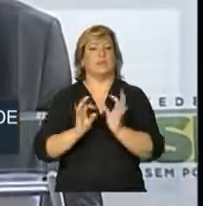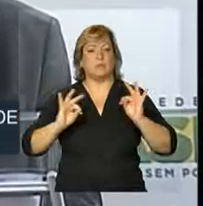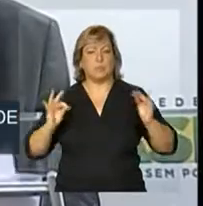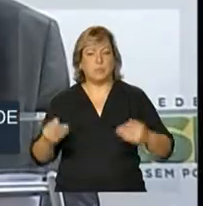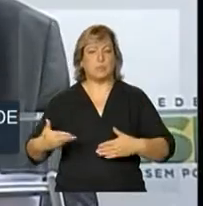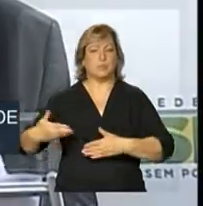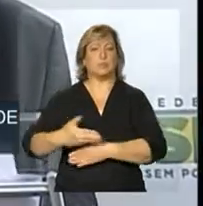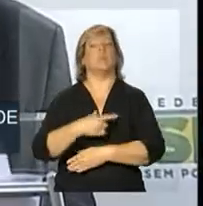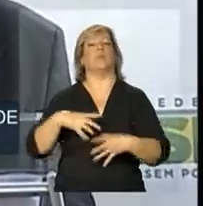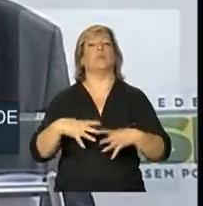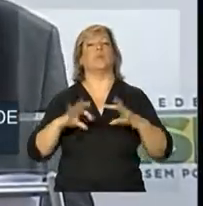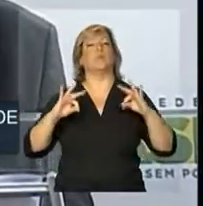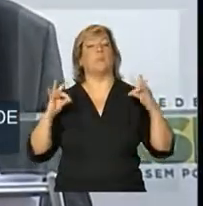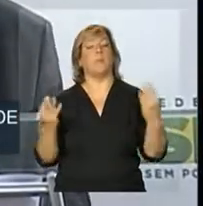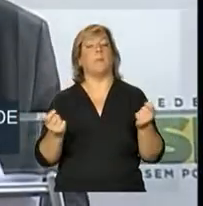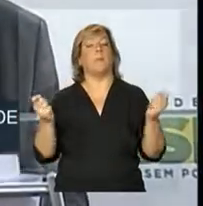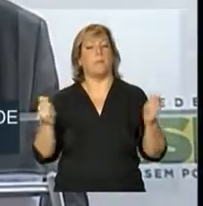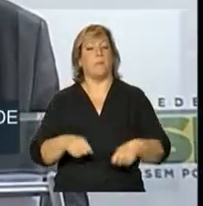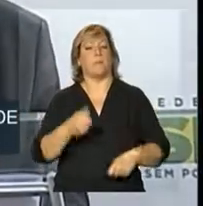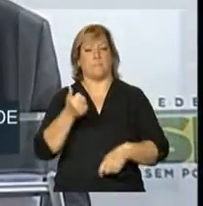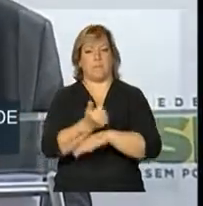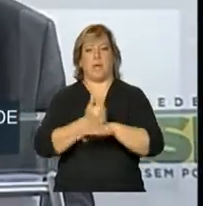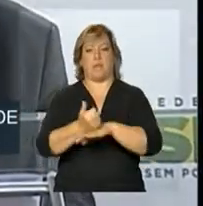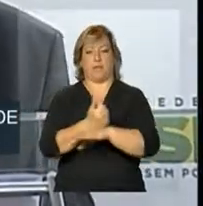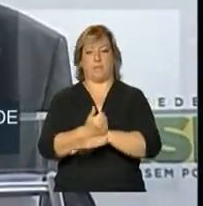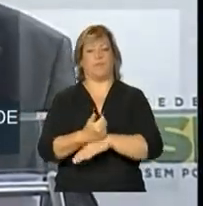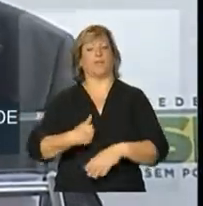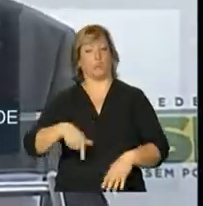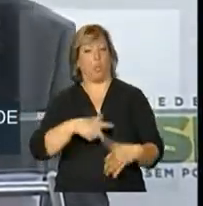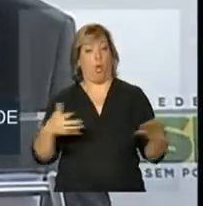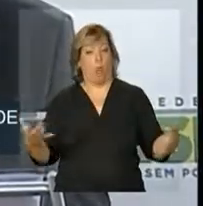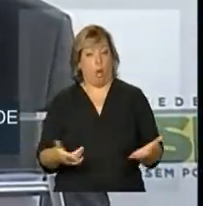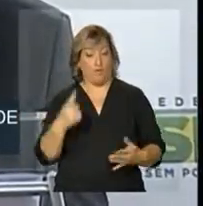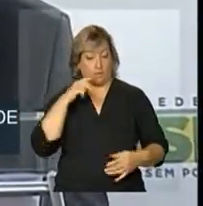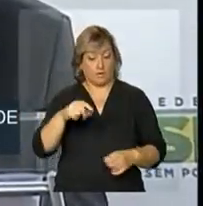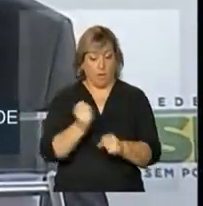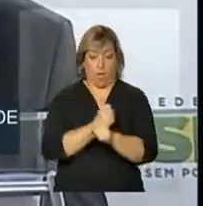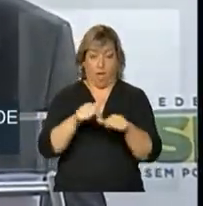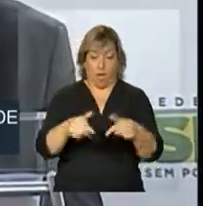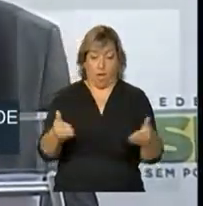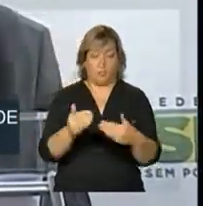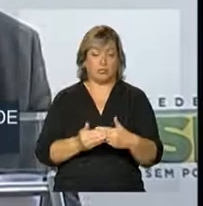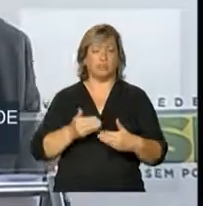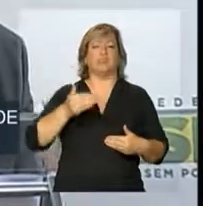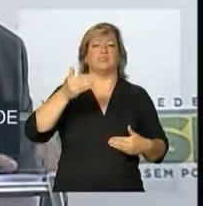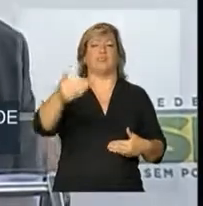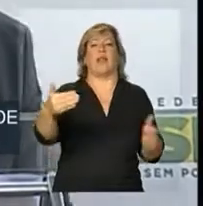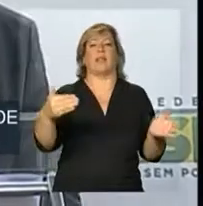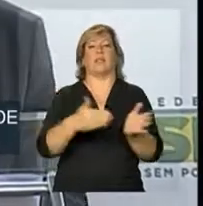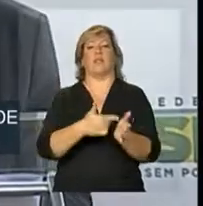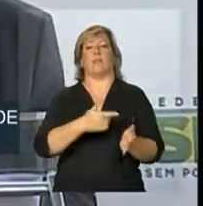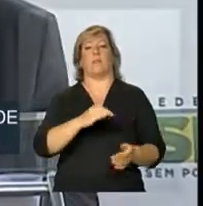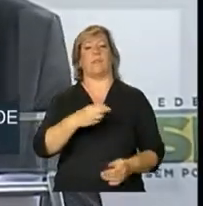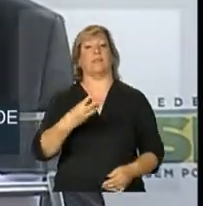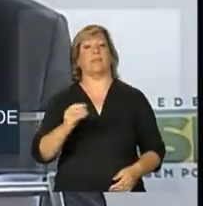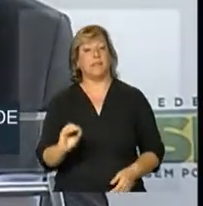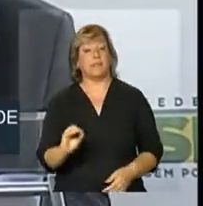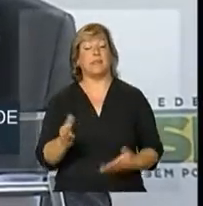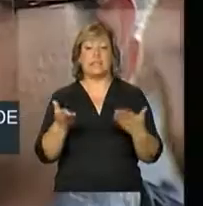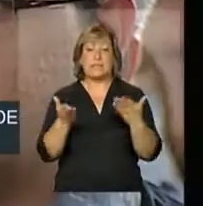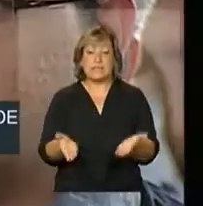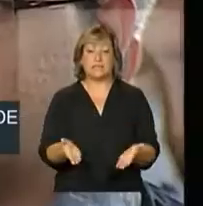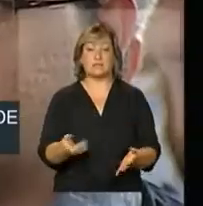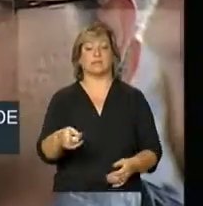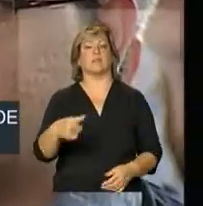Hoje, nós estamos olhando o sistema portuário nacional para 2030. Isso demonstra a preocupação da nossa presidenta,